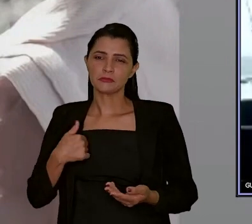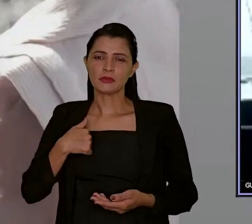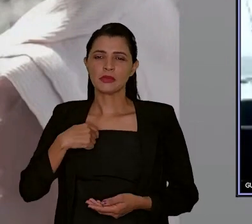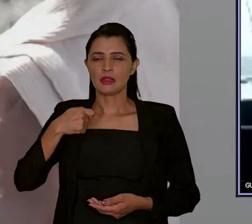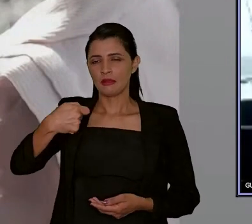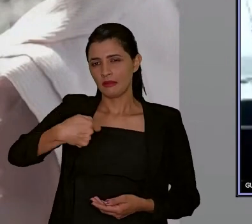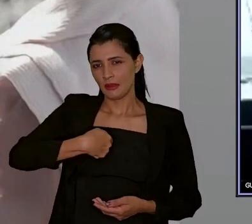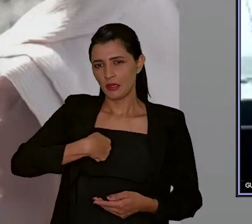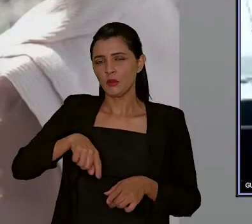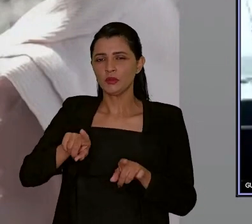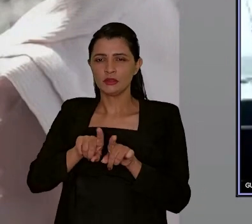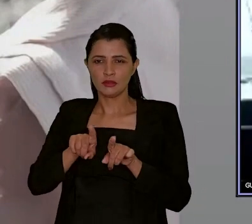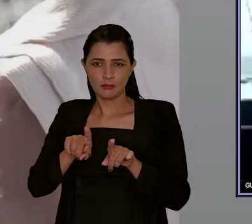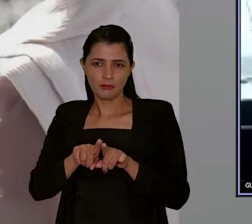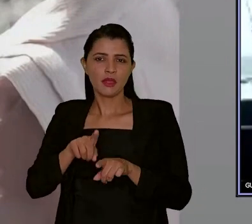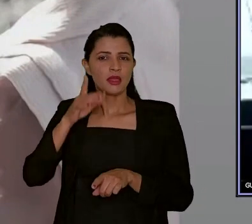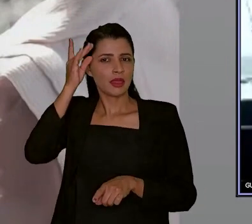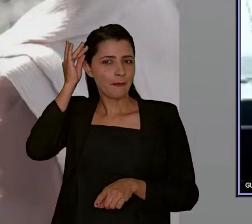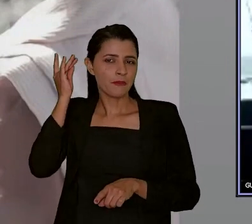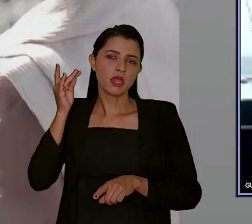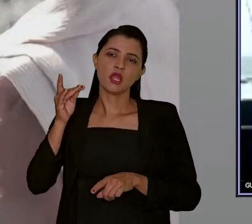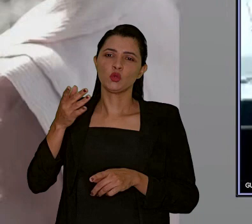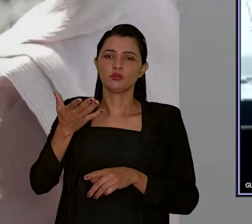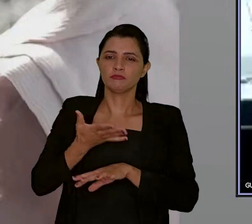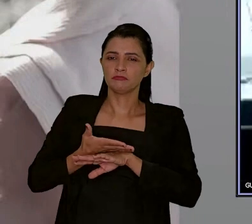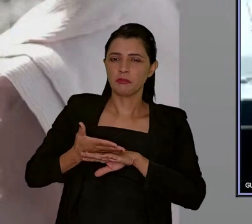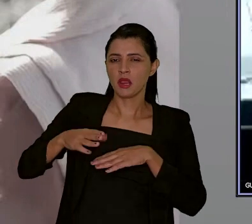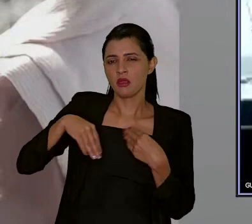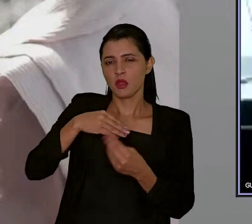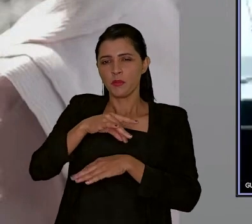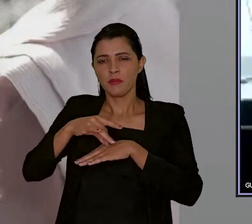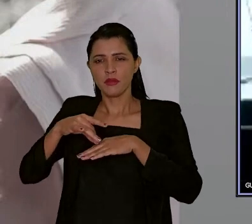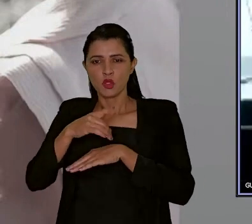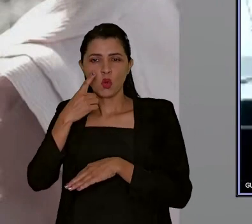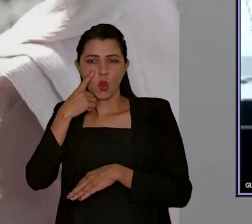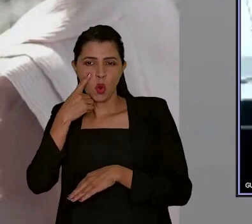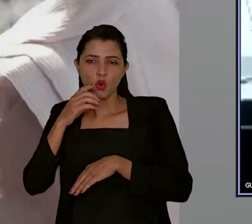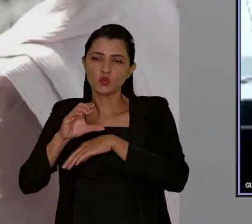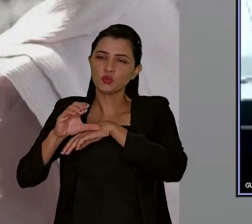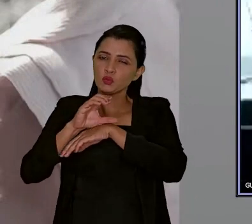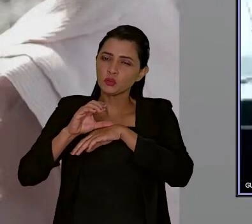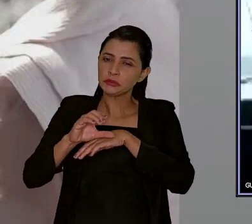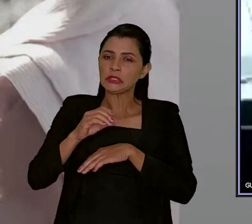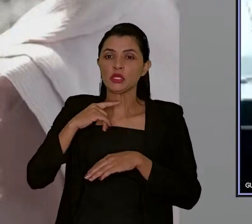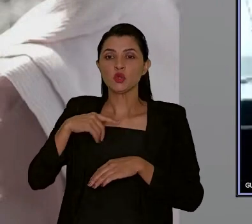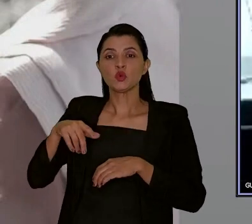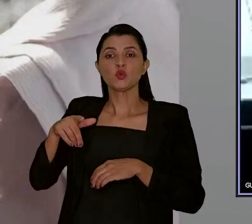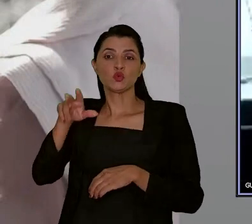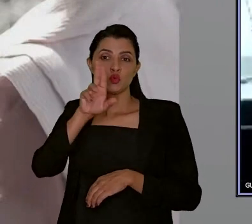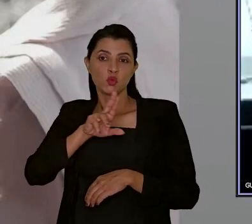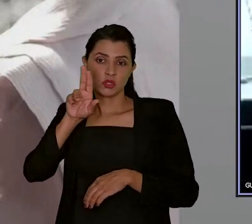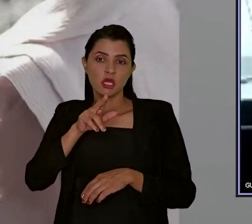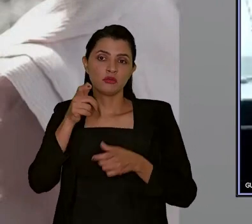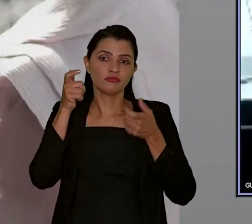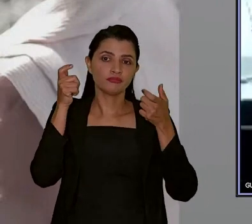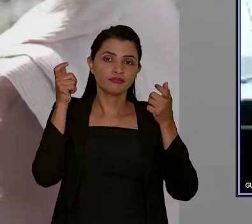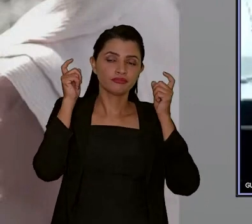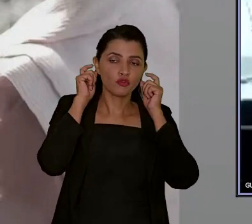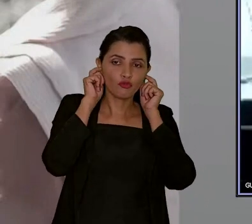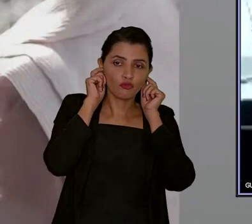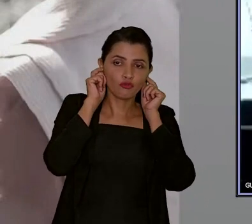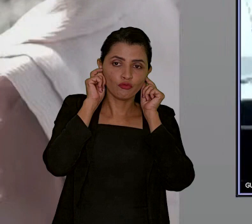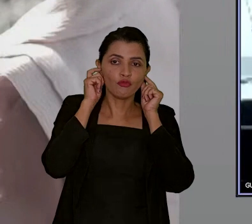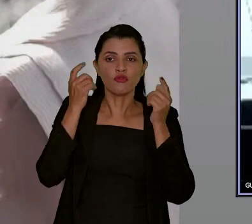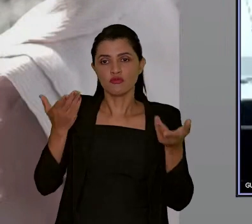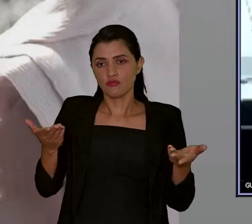Tenho cabelos grisalhos, olhos castanhos, e estou usando um headphone, né, nesta ocasião, e estou